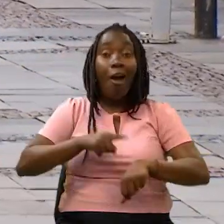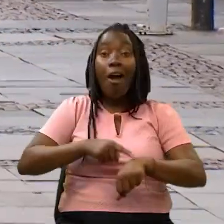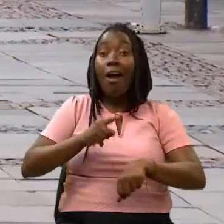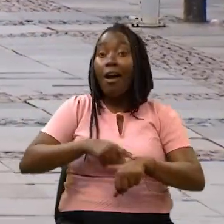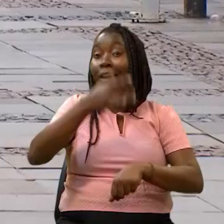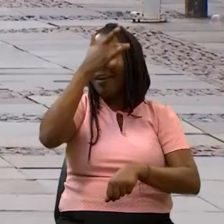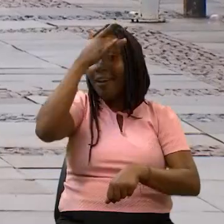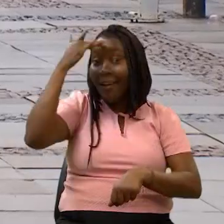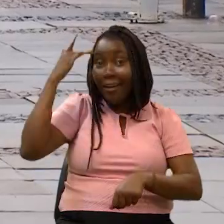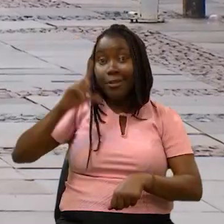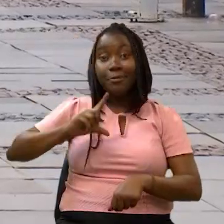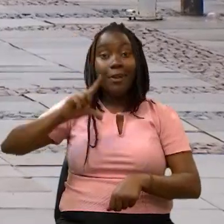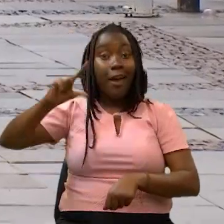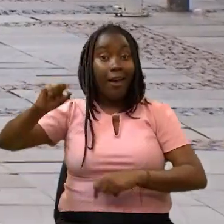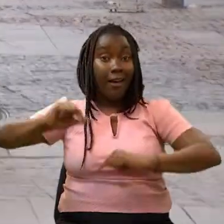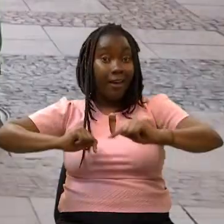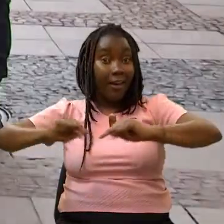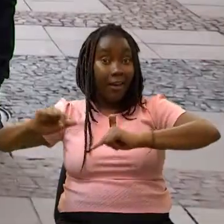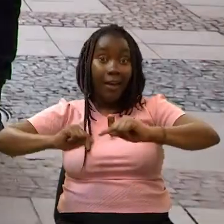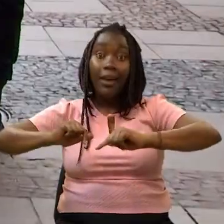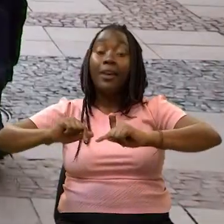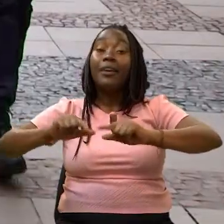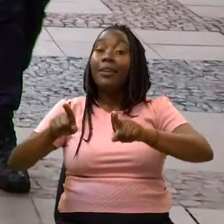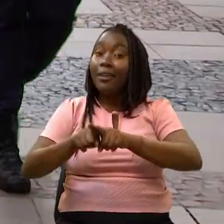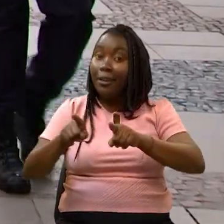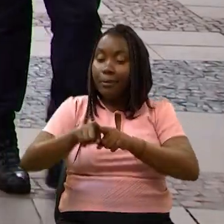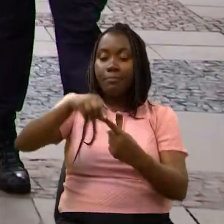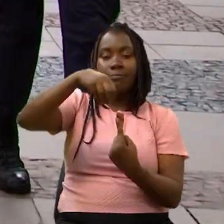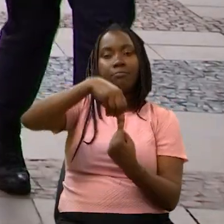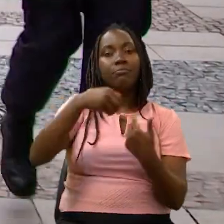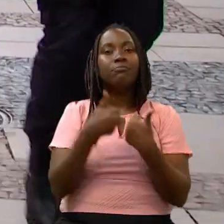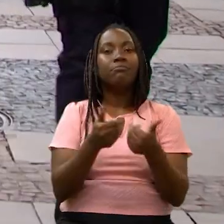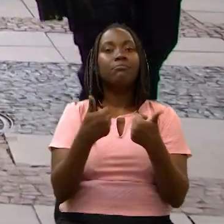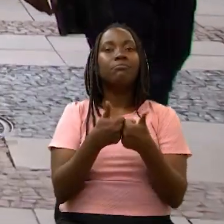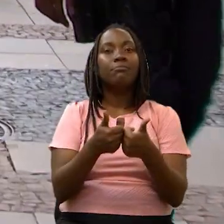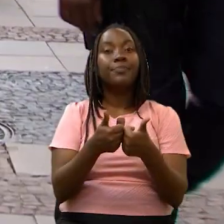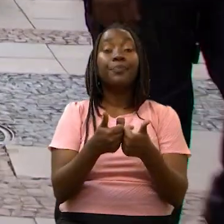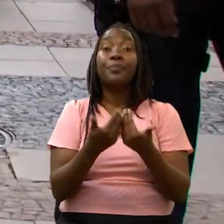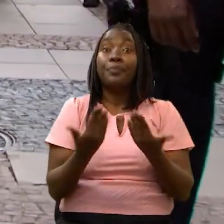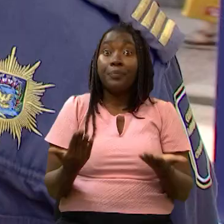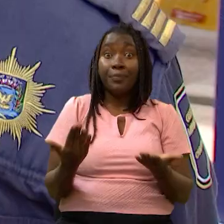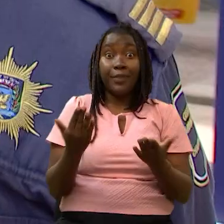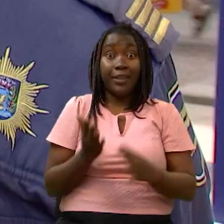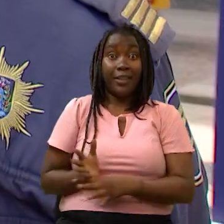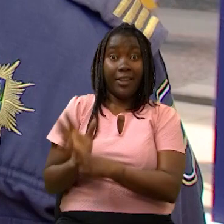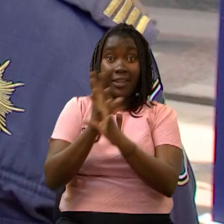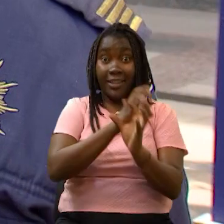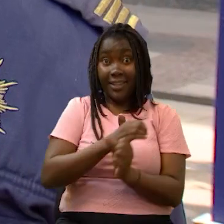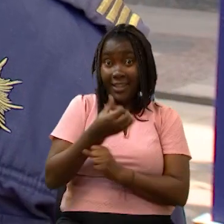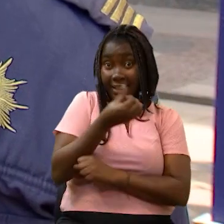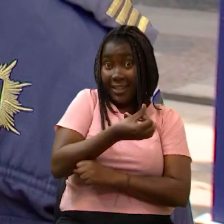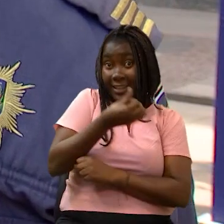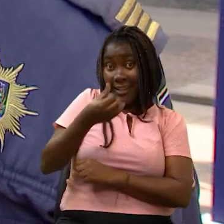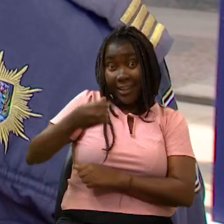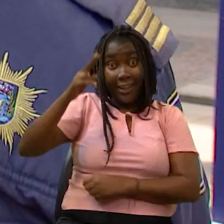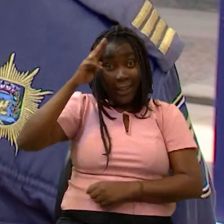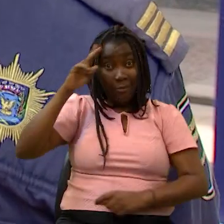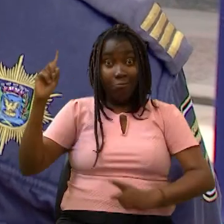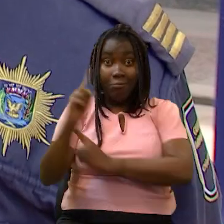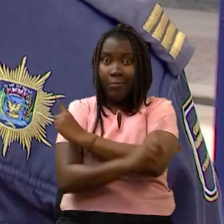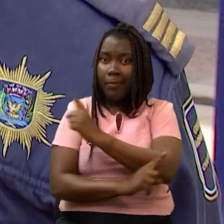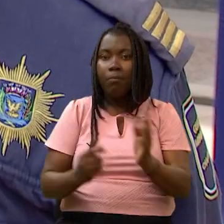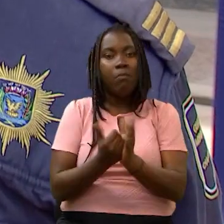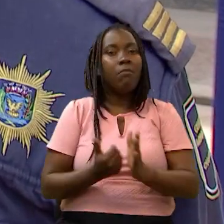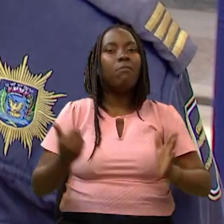do comércio, horários em que as pessoas estão saindo do trabalho e estão nos pontos de ônibus. Esse efetivo de 66 guardas, ele veio